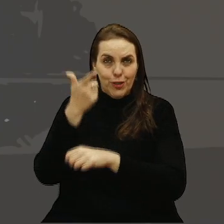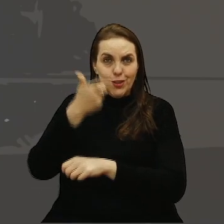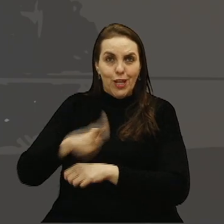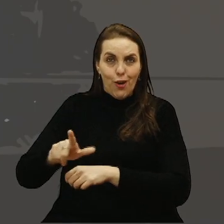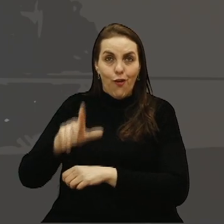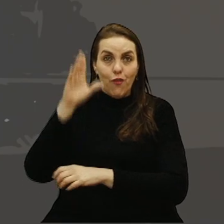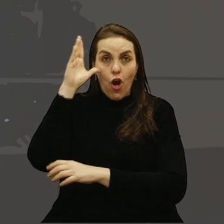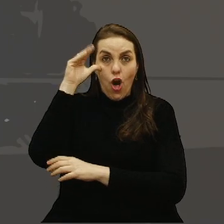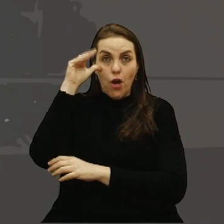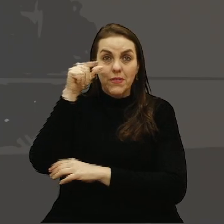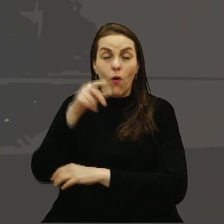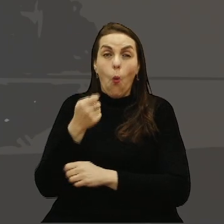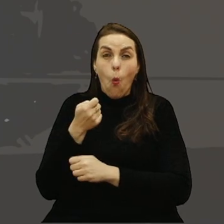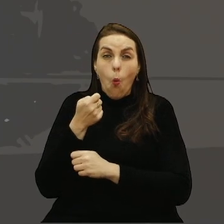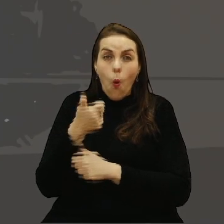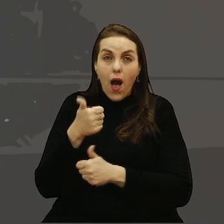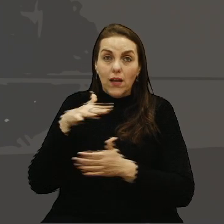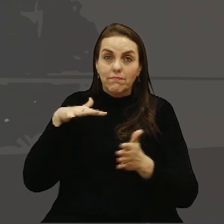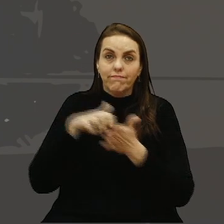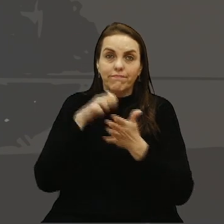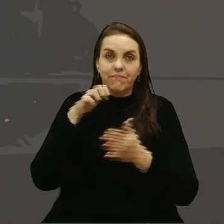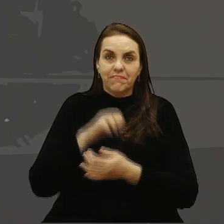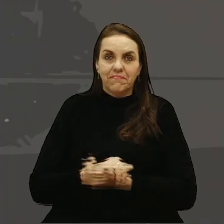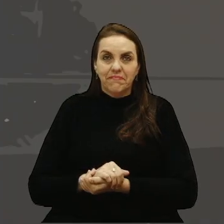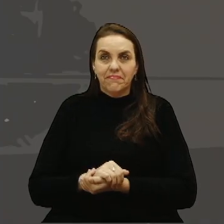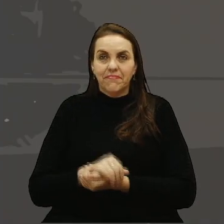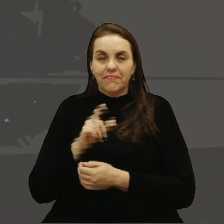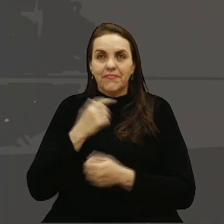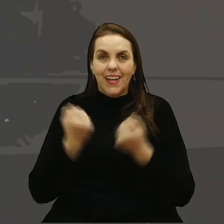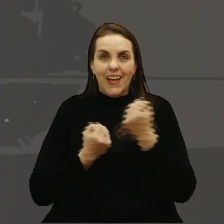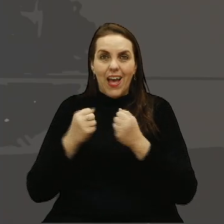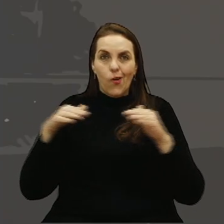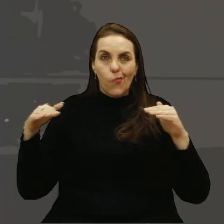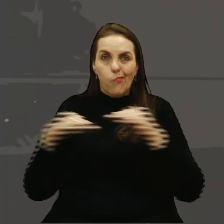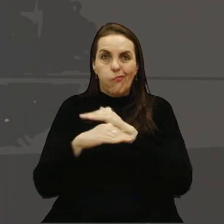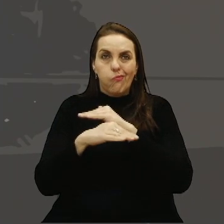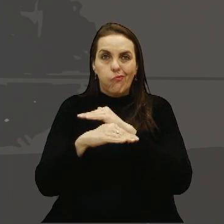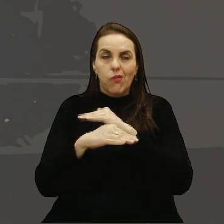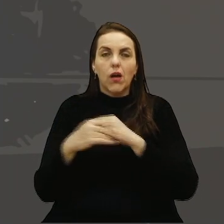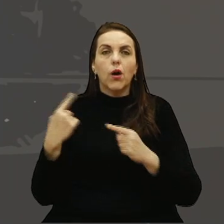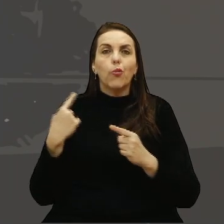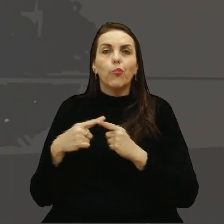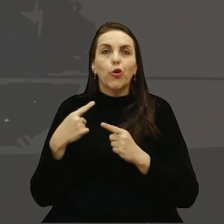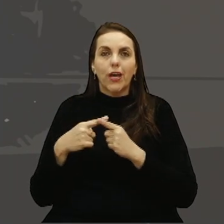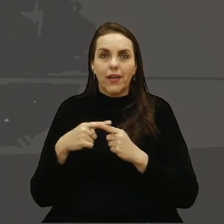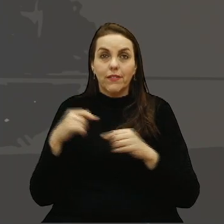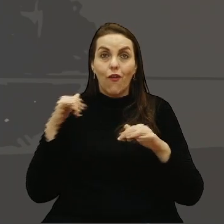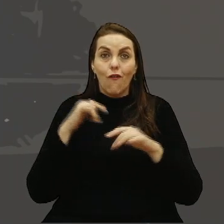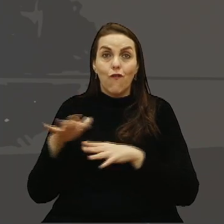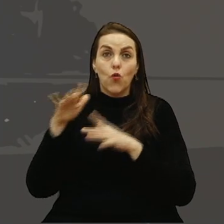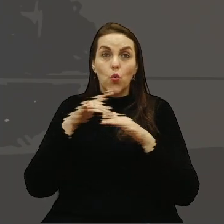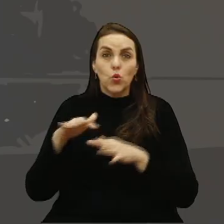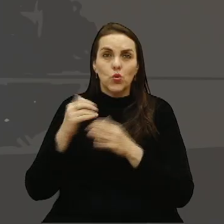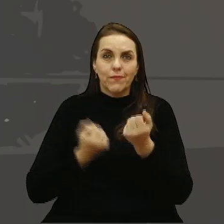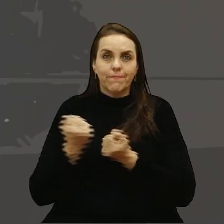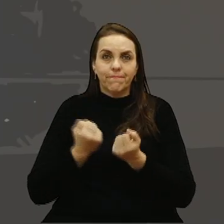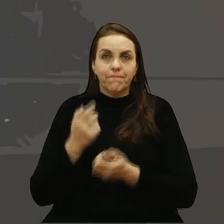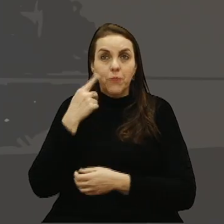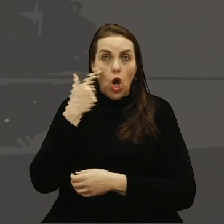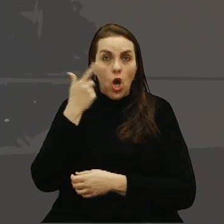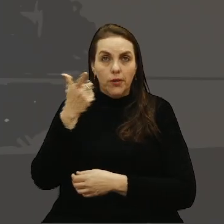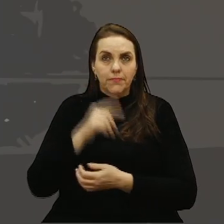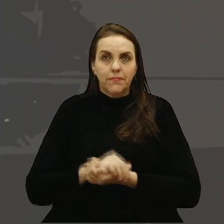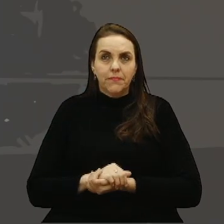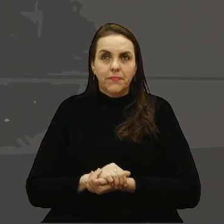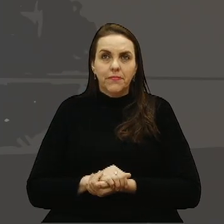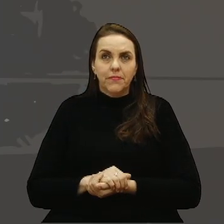quase presenciou um acidente de um carro cortando a frente do outro, em razão justamente do fluxo de veículos. Olha só o primeiro vídeo. Ó. Esse